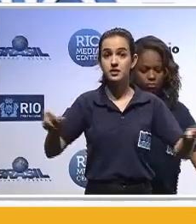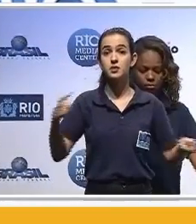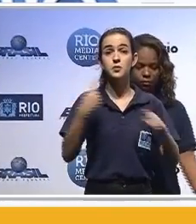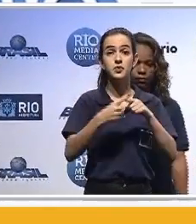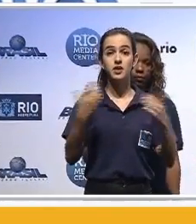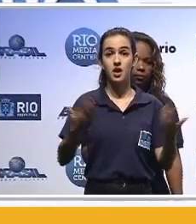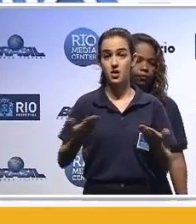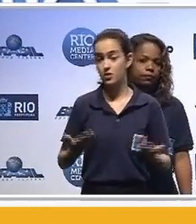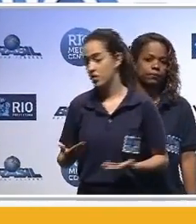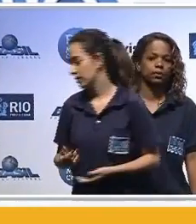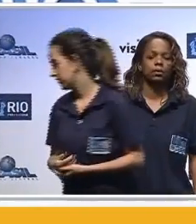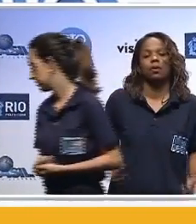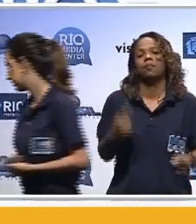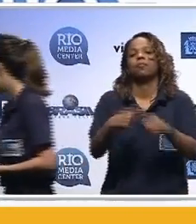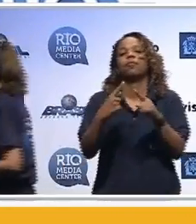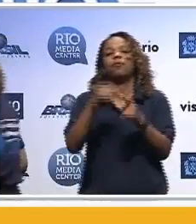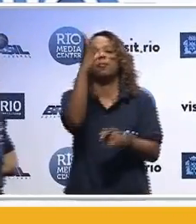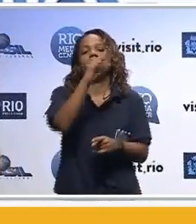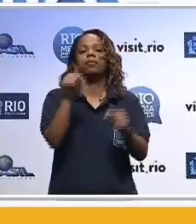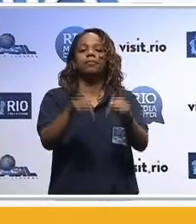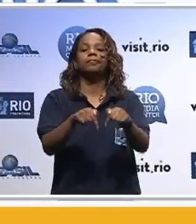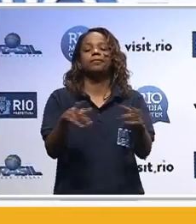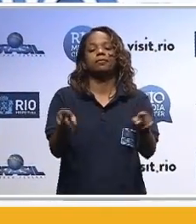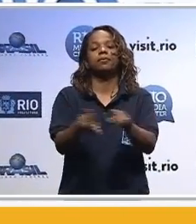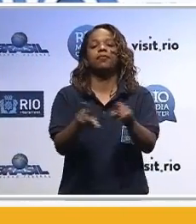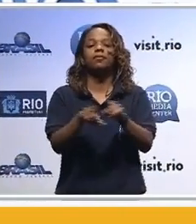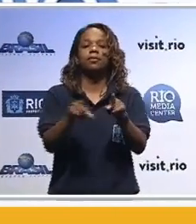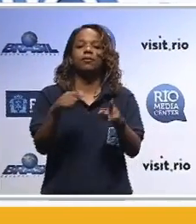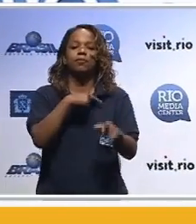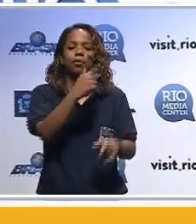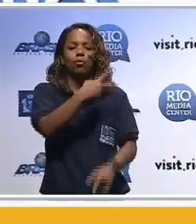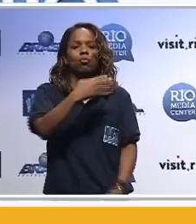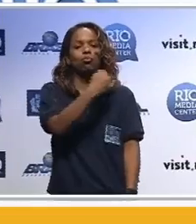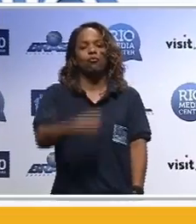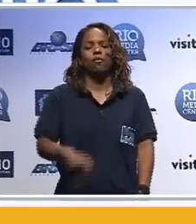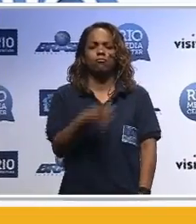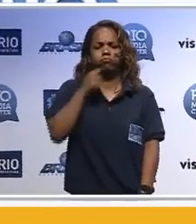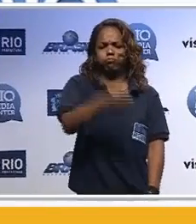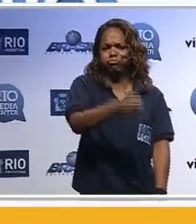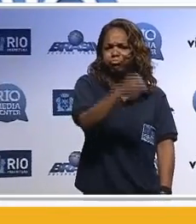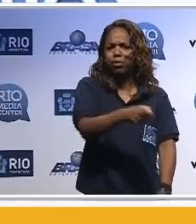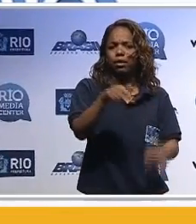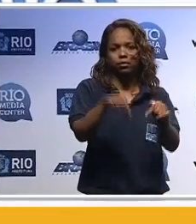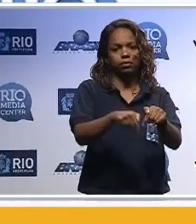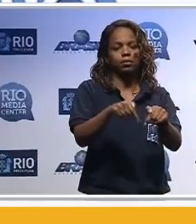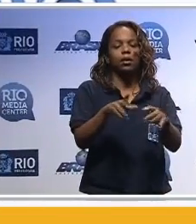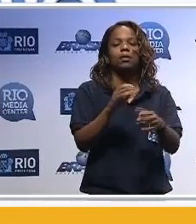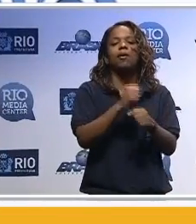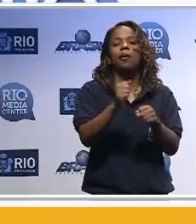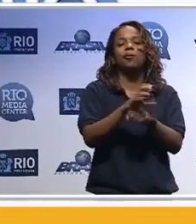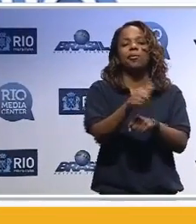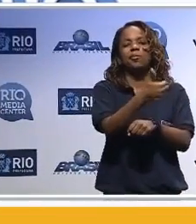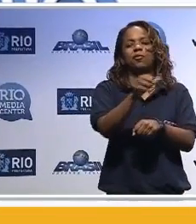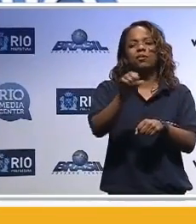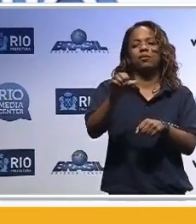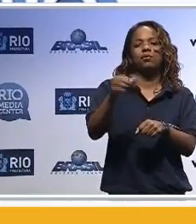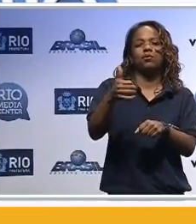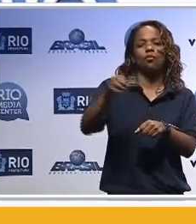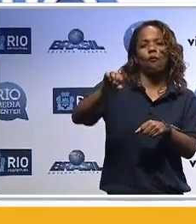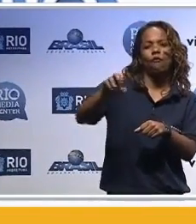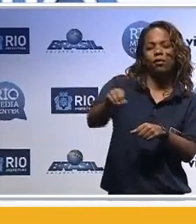a década de 80, era um país governado por um regime autoritário, e apenas na década de 90 nós abrimos a nossa